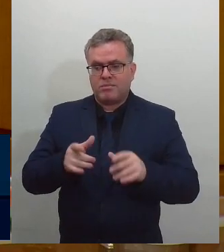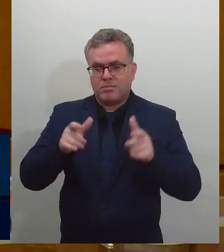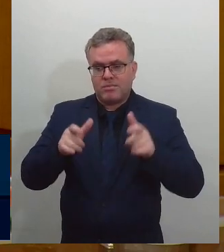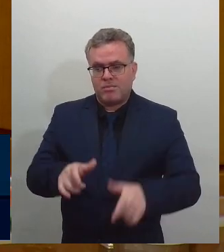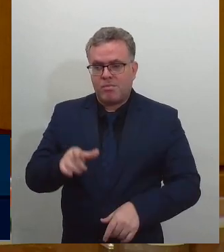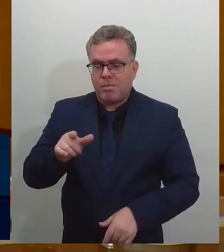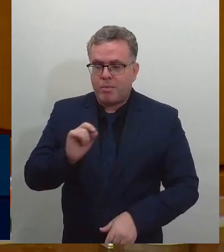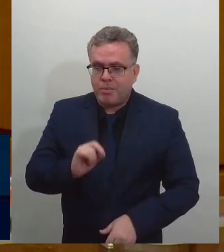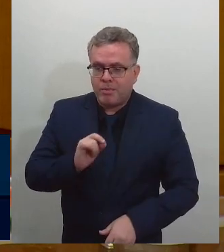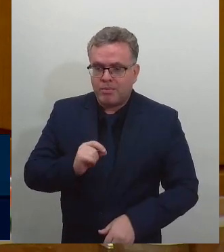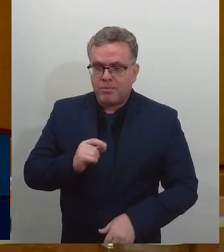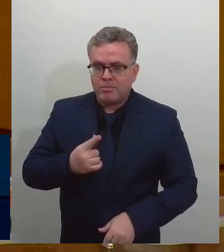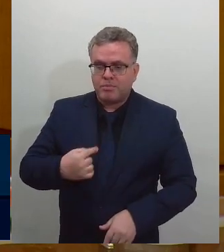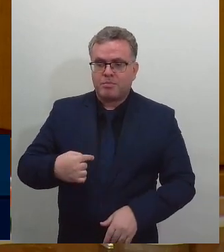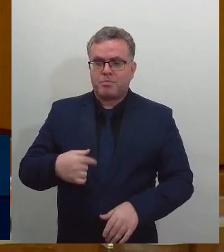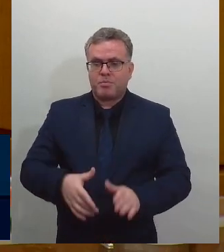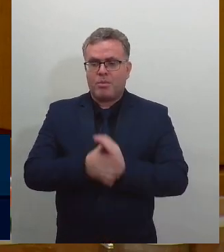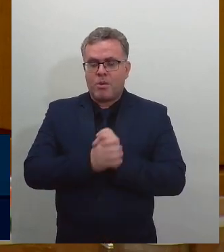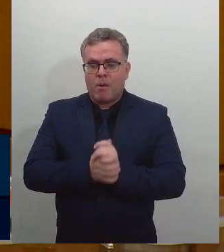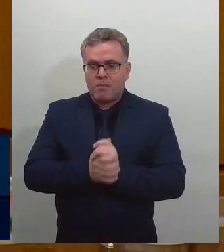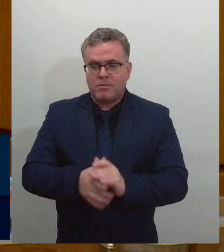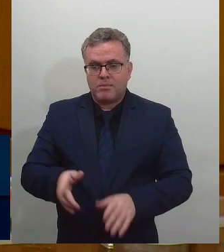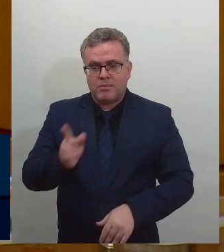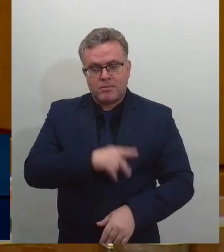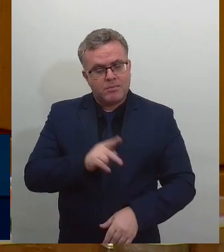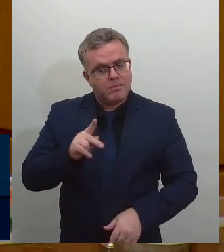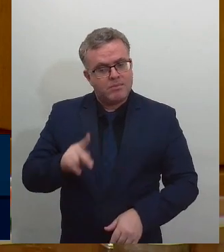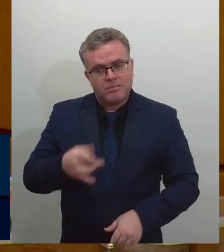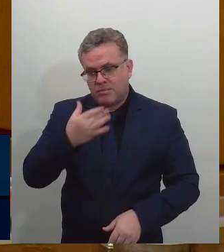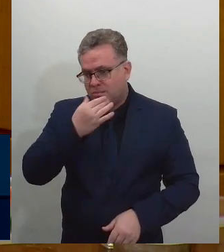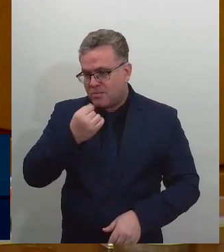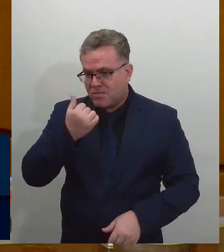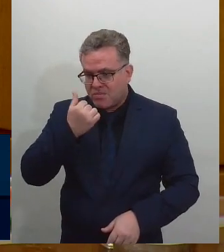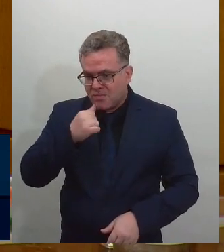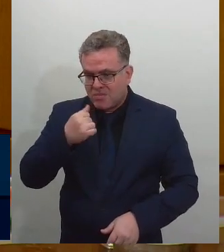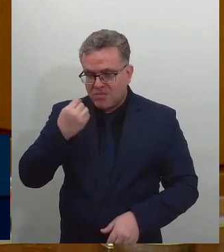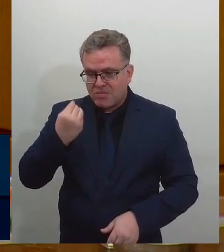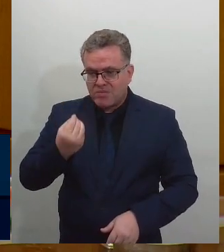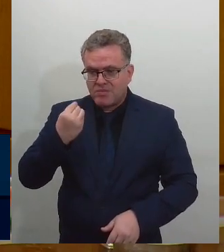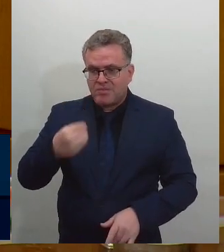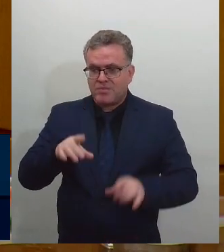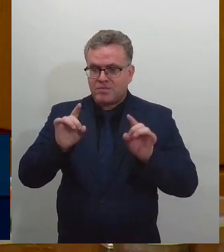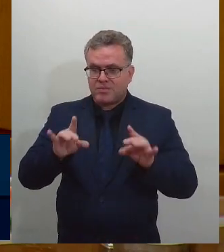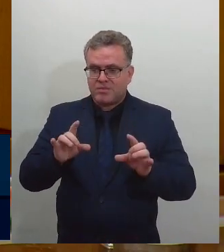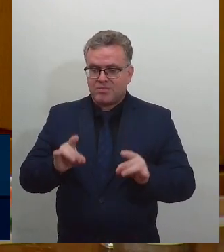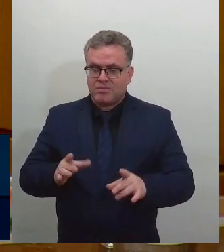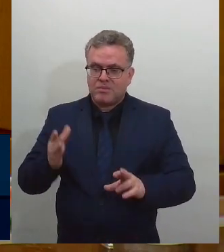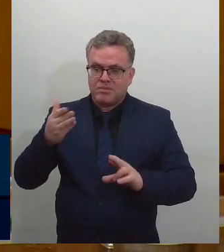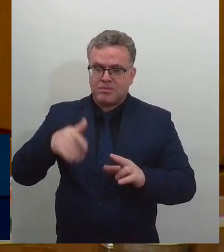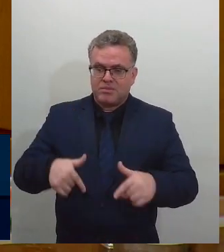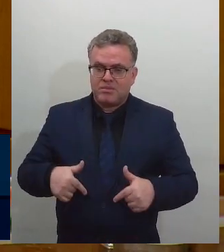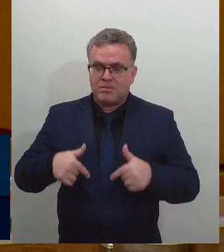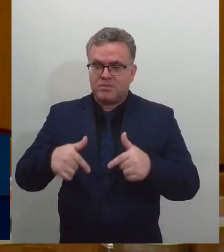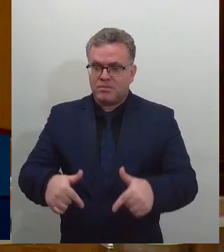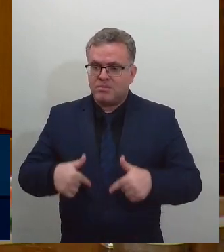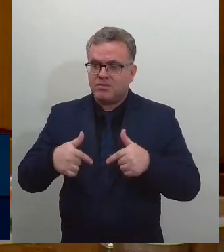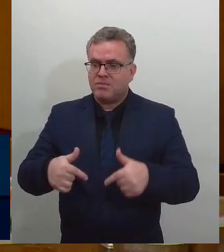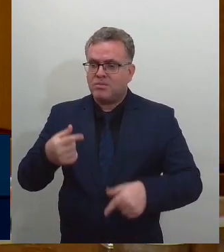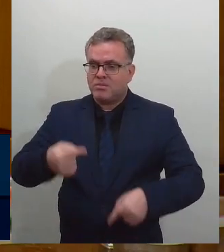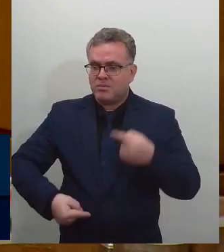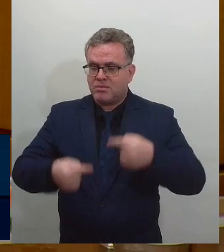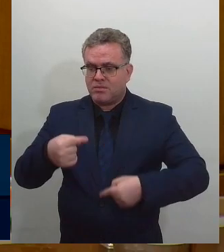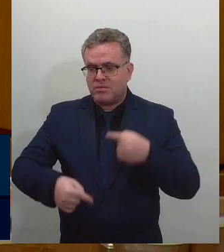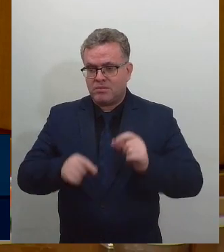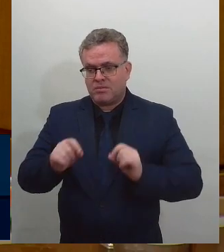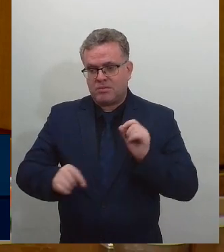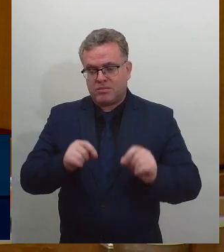também professoras e professores que se destacaram na luta e na discussão dentro da comunidade